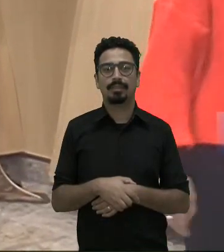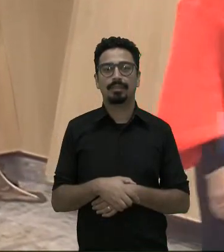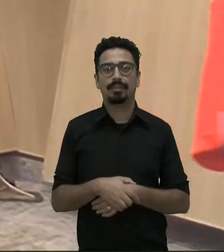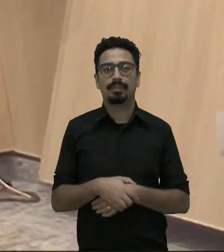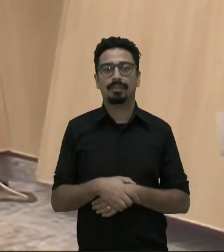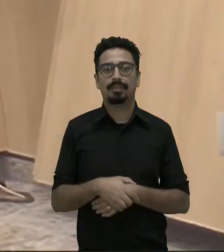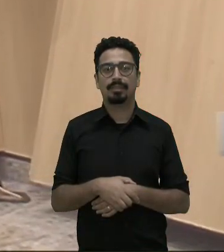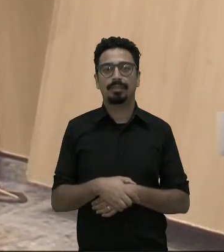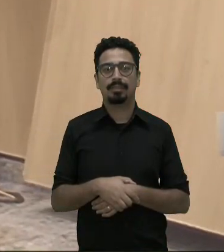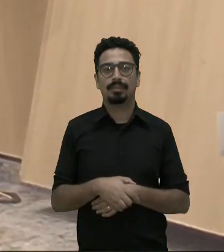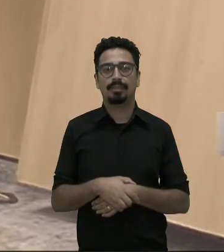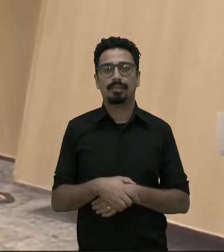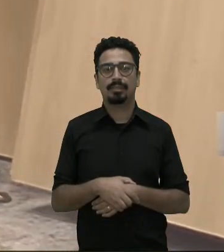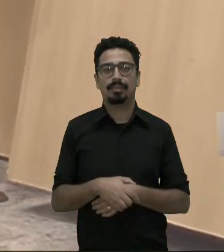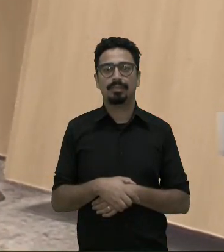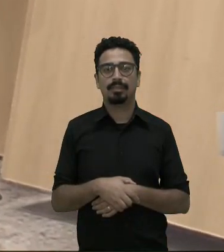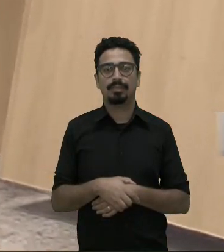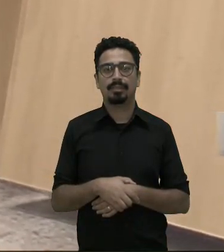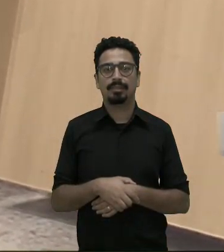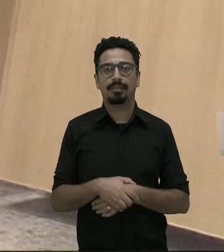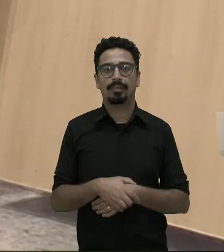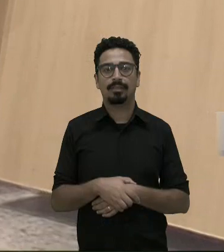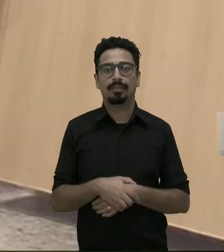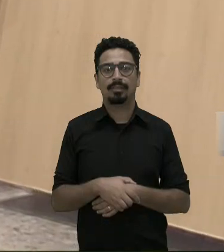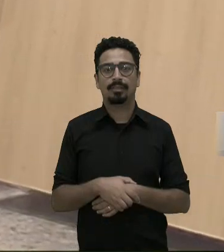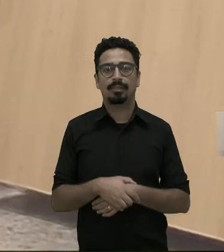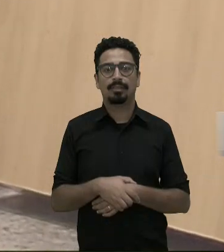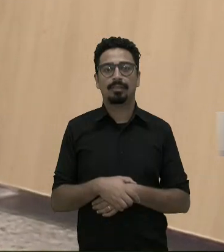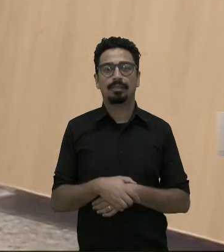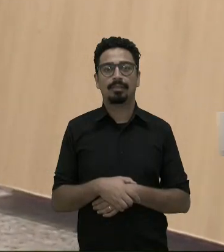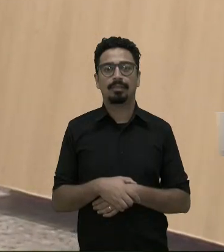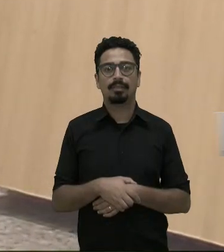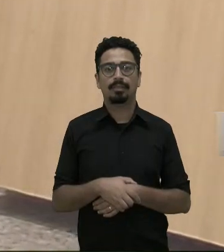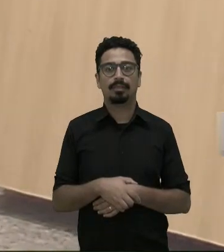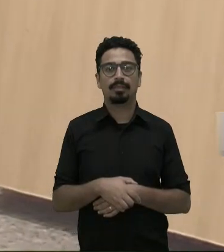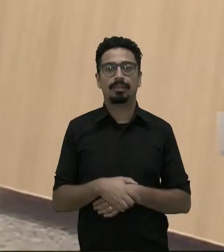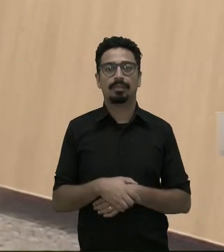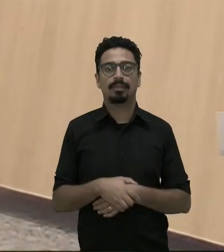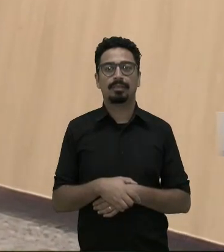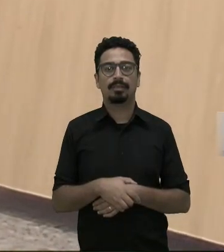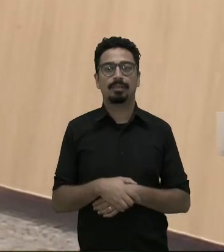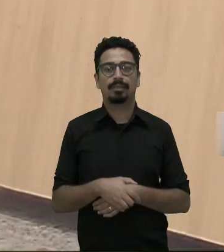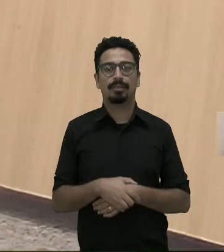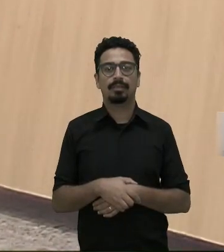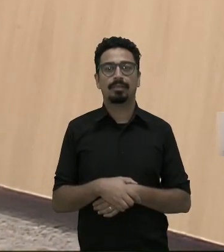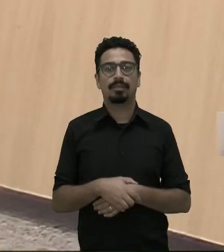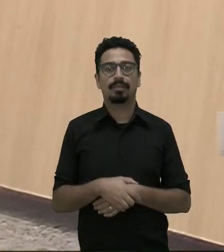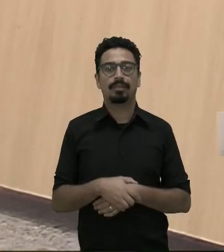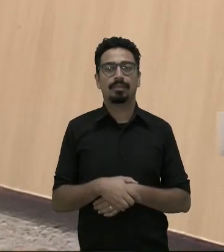Nós já convidamos também os familiares e os amigos do Marcos para que possam vir até o plenário para poder fazer a foto com ele.